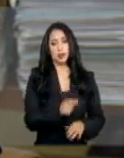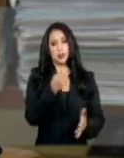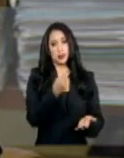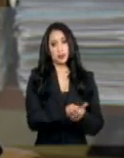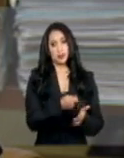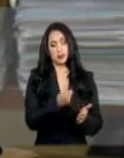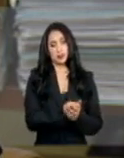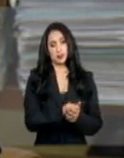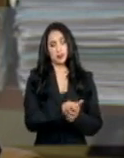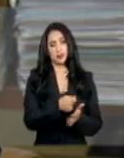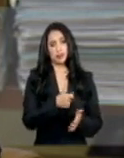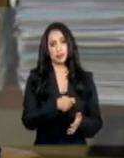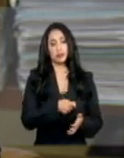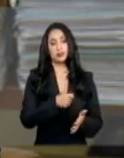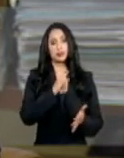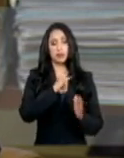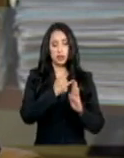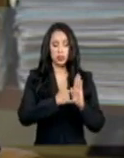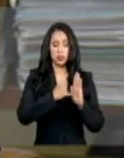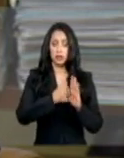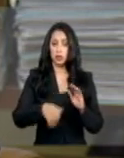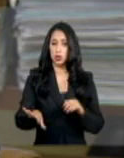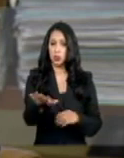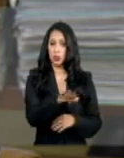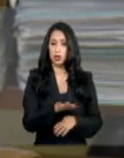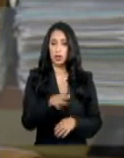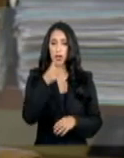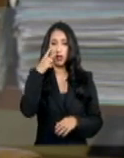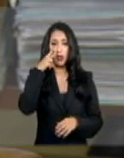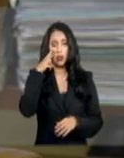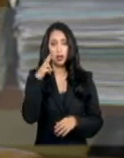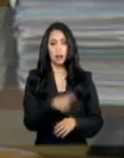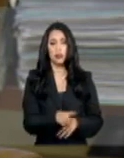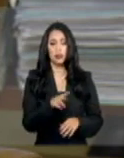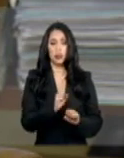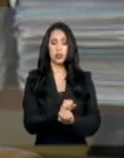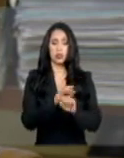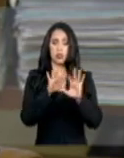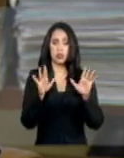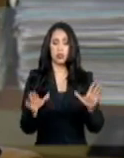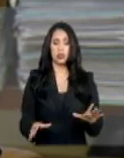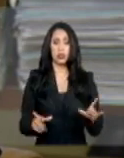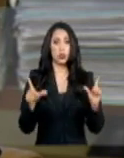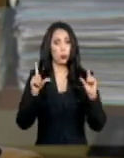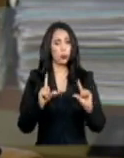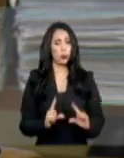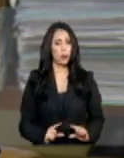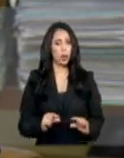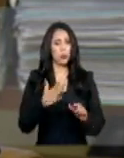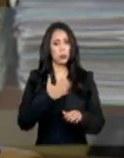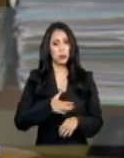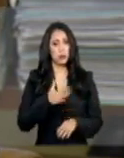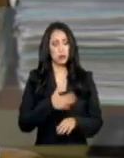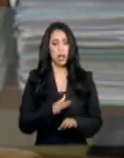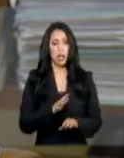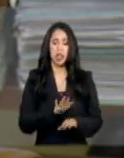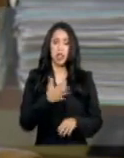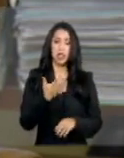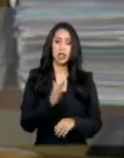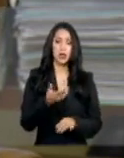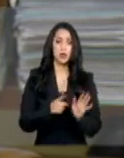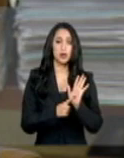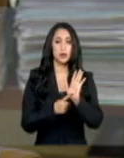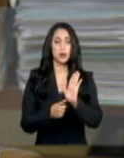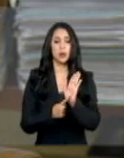geral vejo nessa alegação um claro eufemismo talvez a expressão da chamada